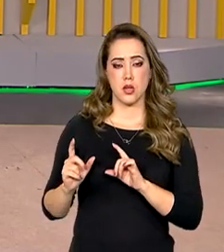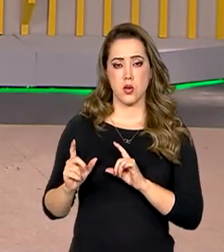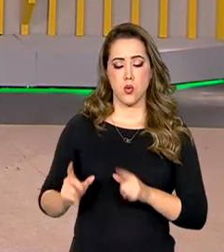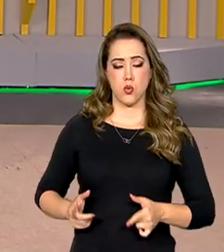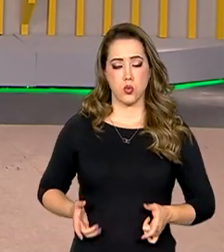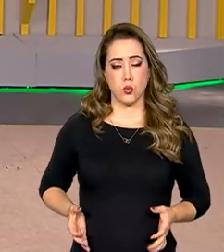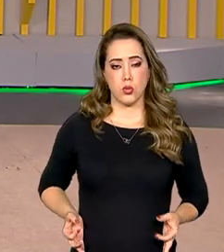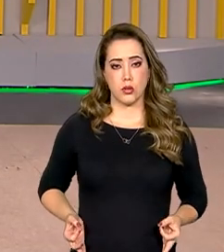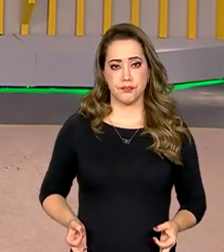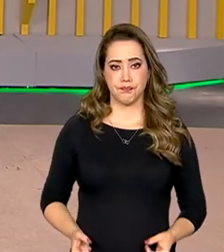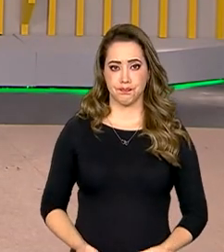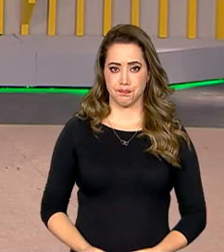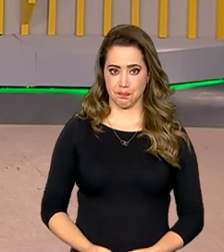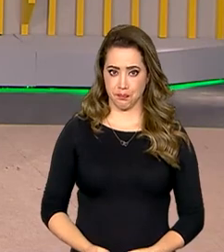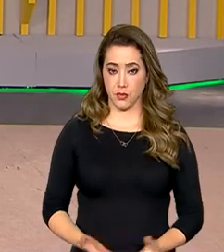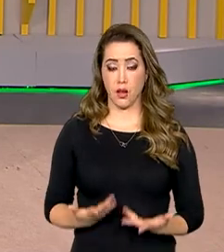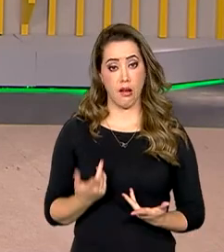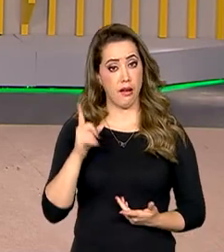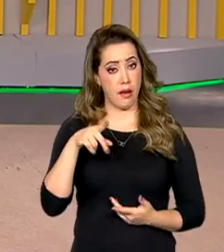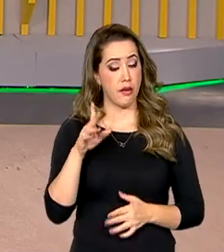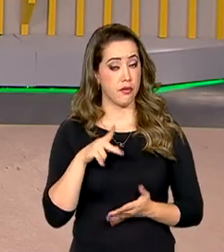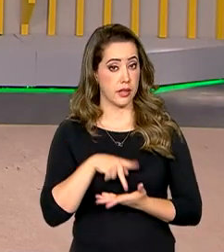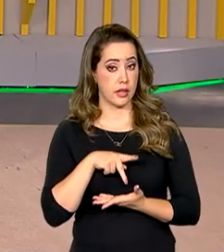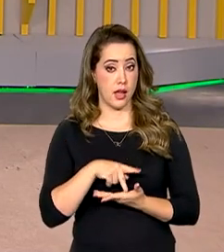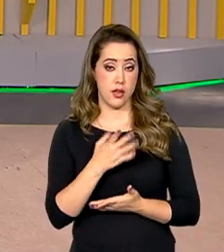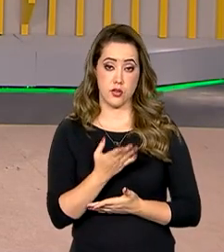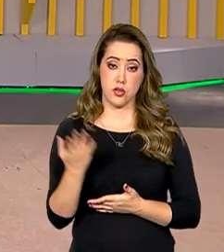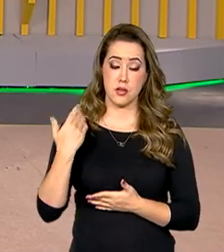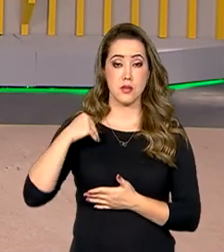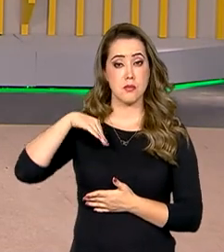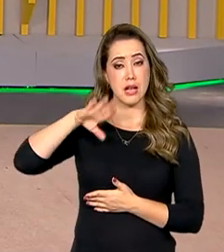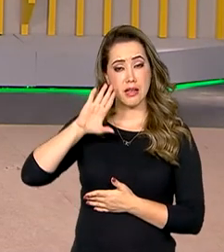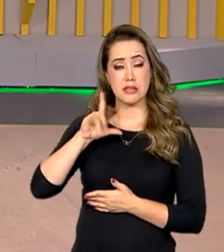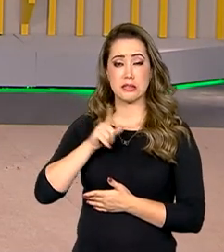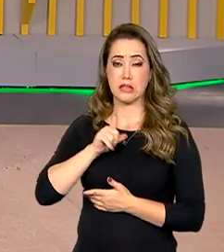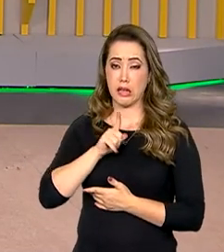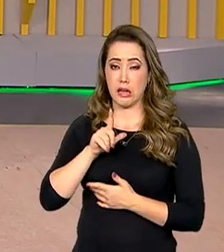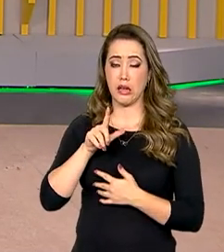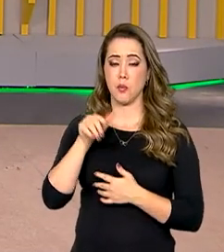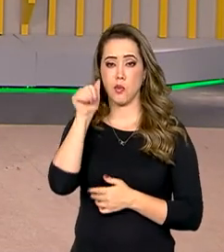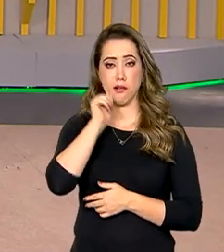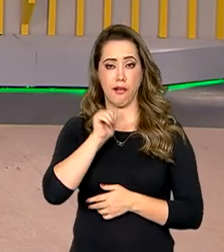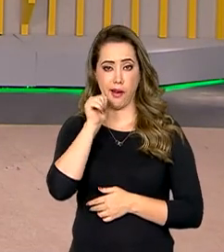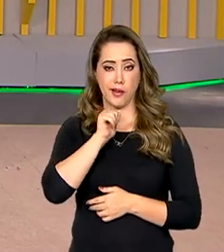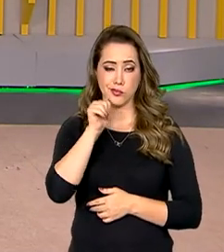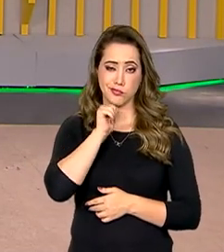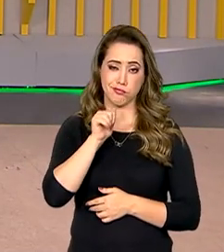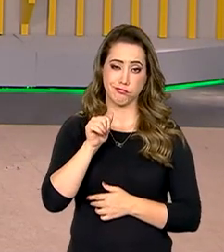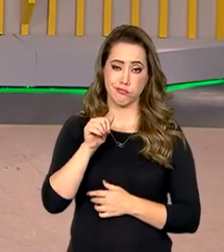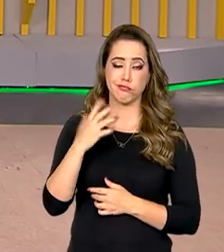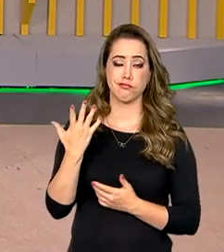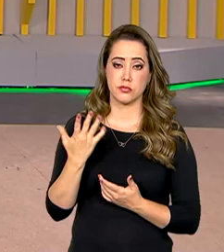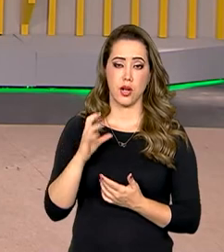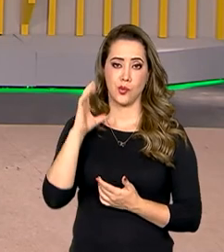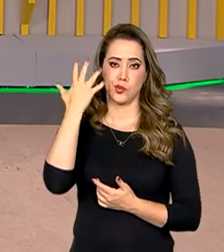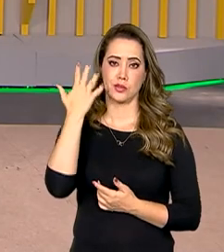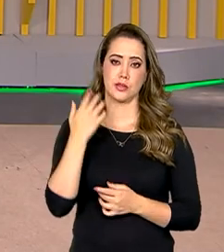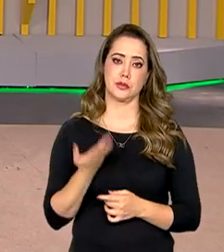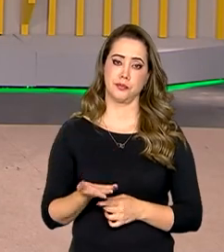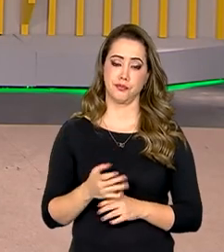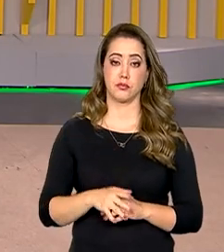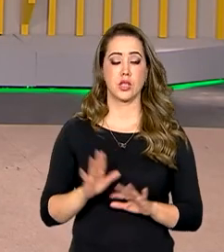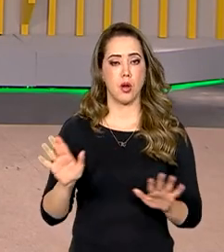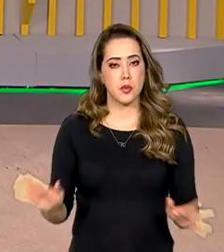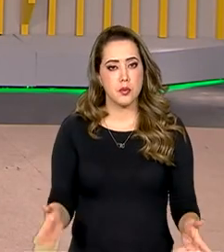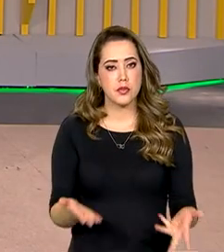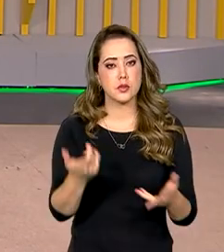colo do útero. É verdade, Roberto. Esses são os tipos de câncer mais frequentes nas mulheres. Por isso, a importância de promover